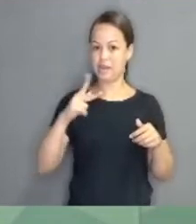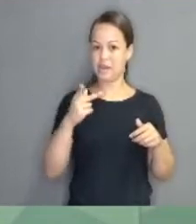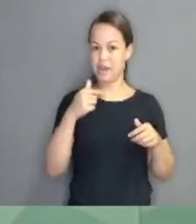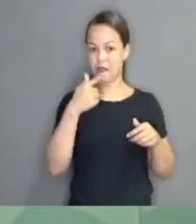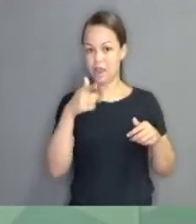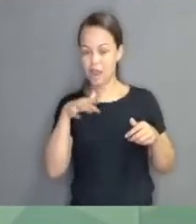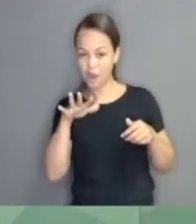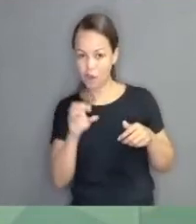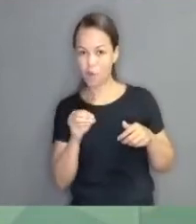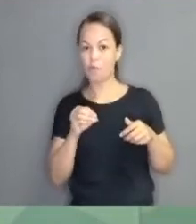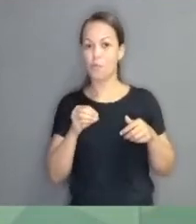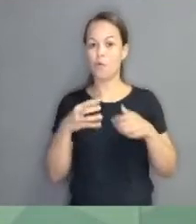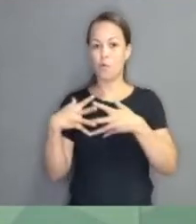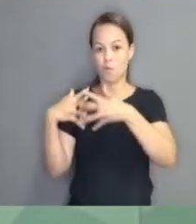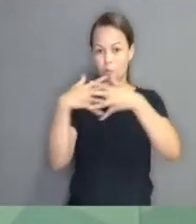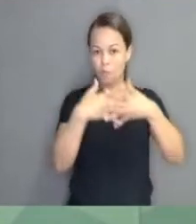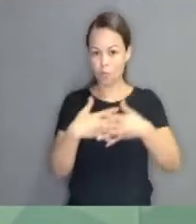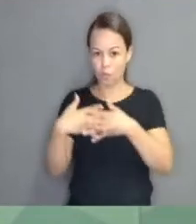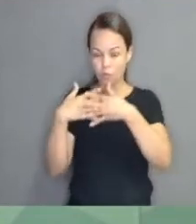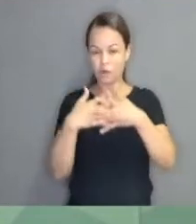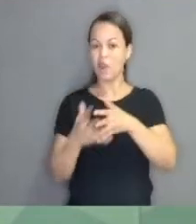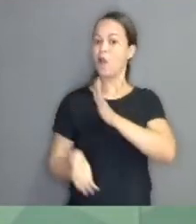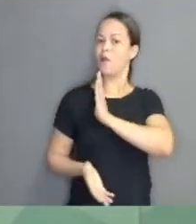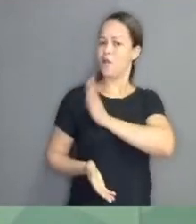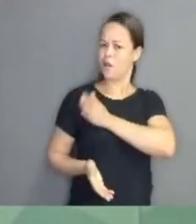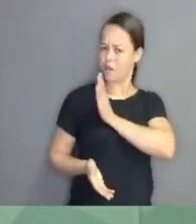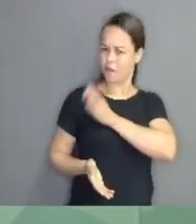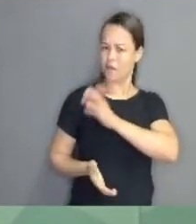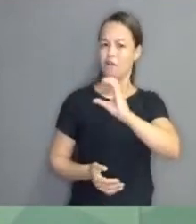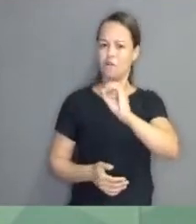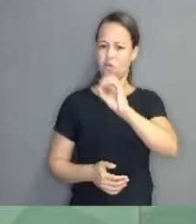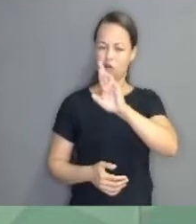bem coração também